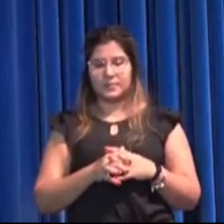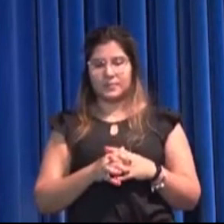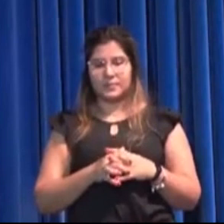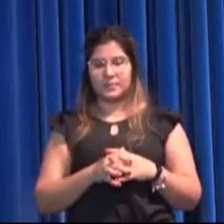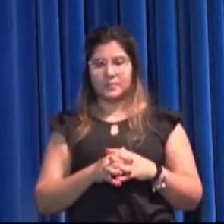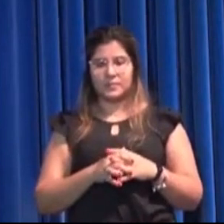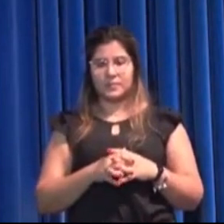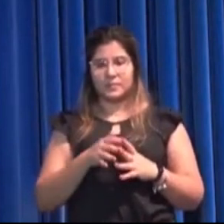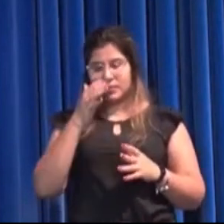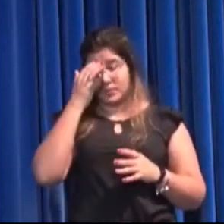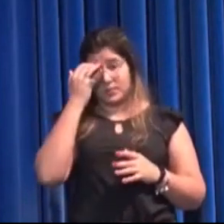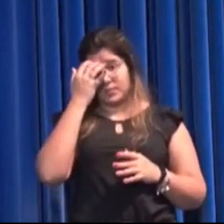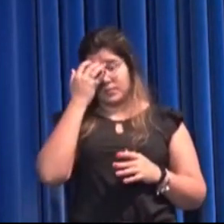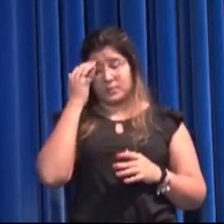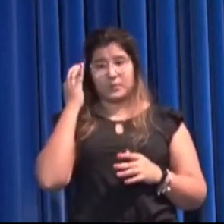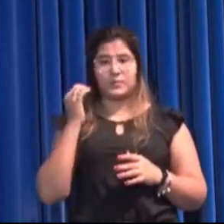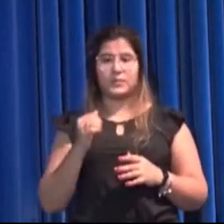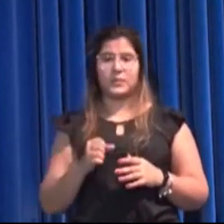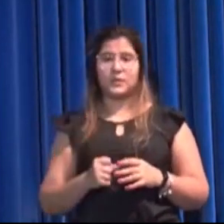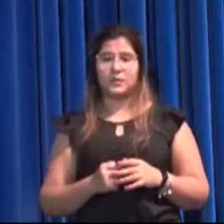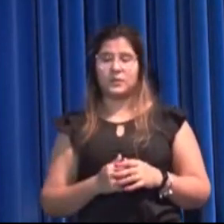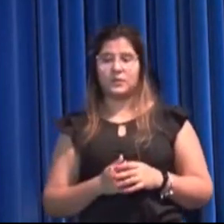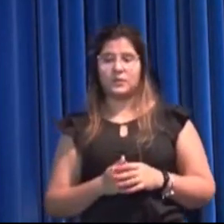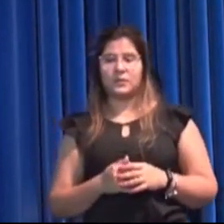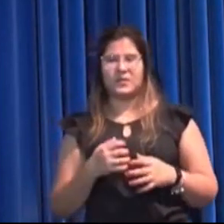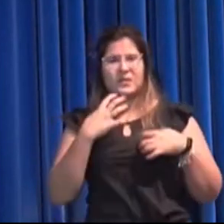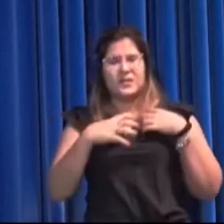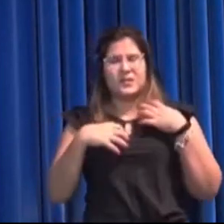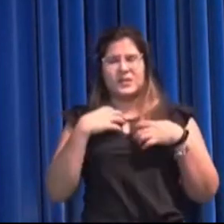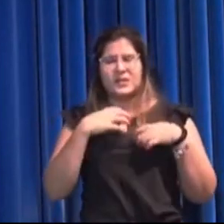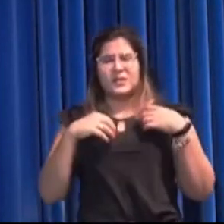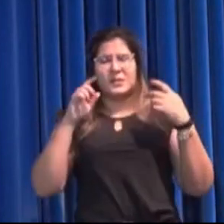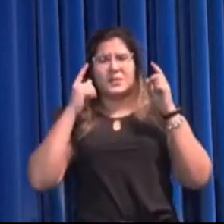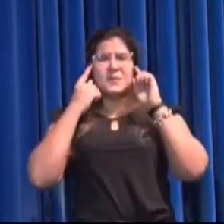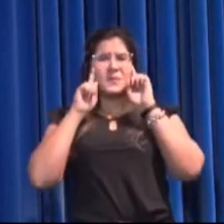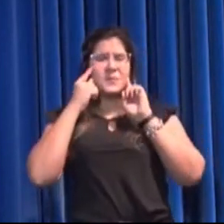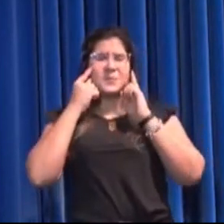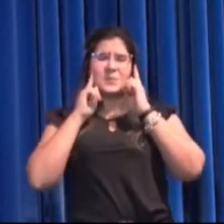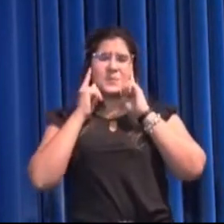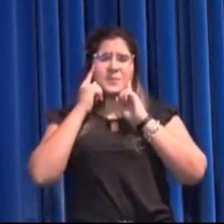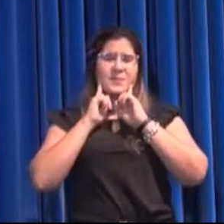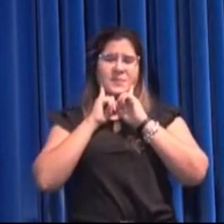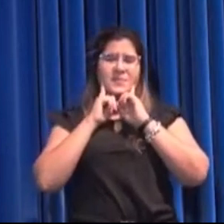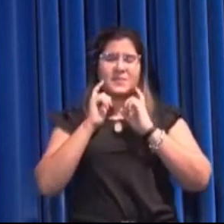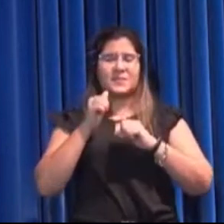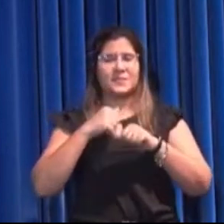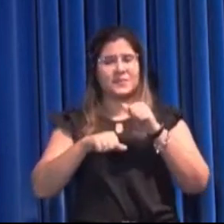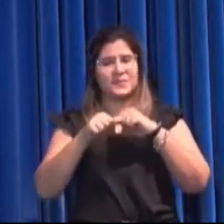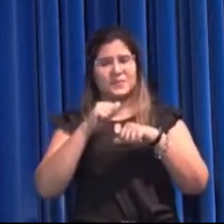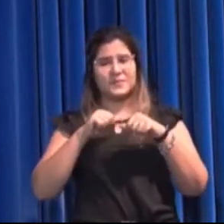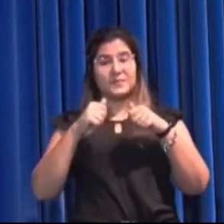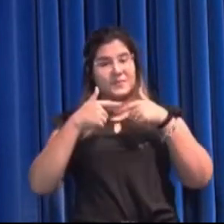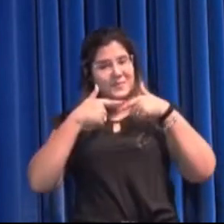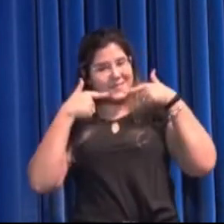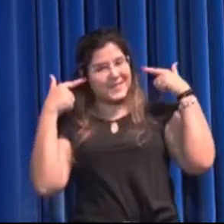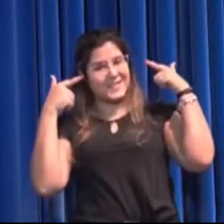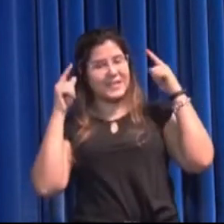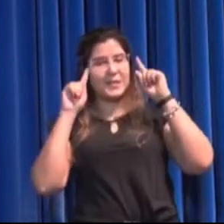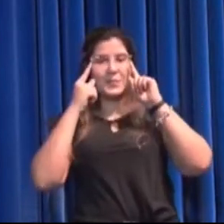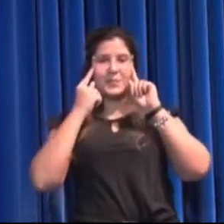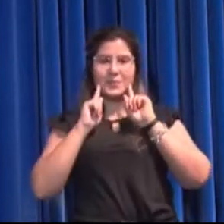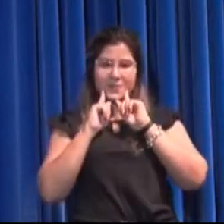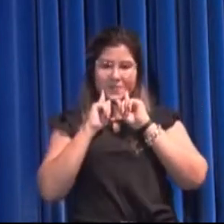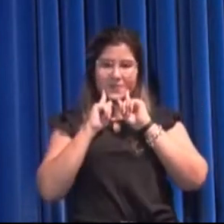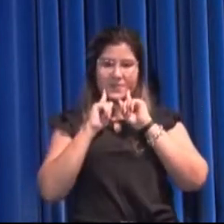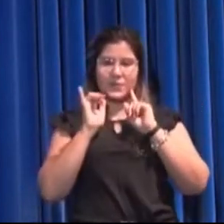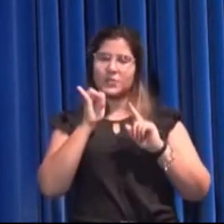Afligi-vos, lamentai e chorai. Converta-se o vosso riso em pranto e a vossa alegria em